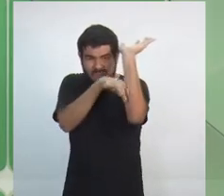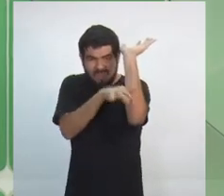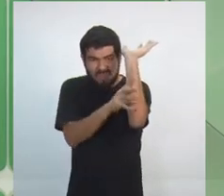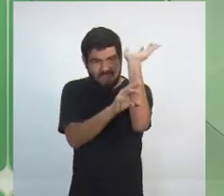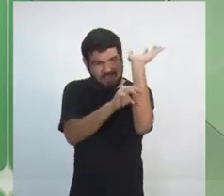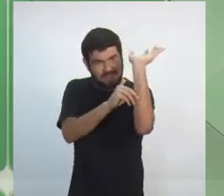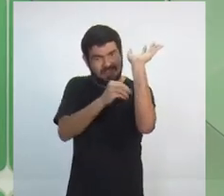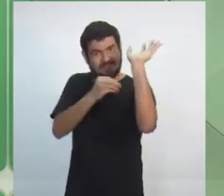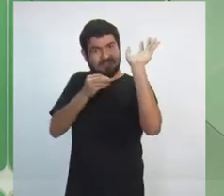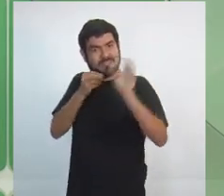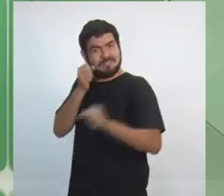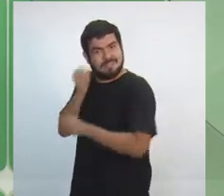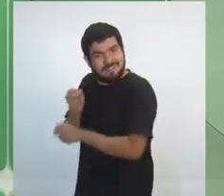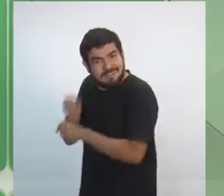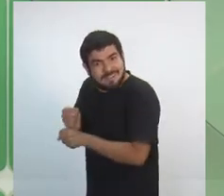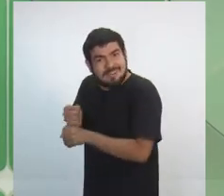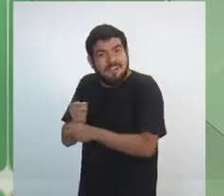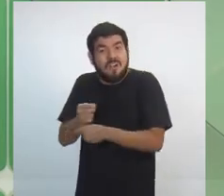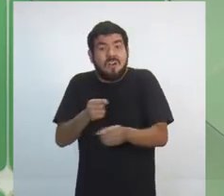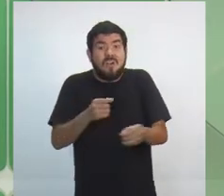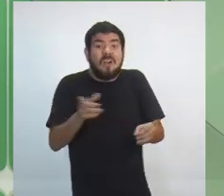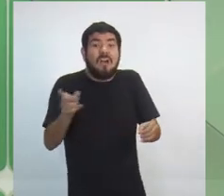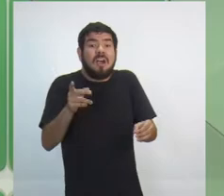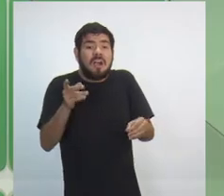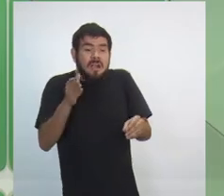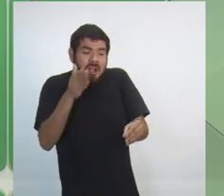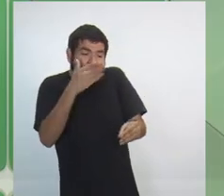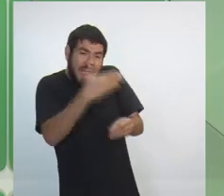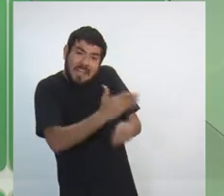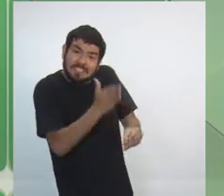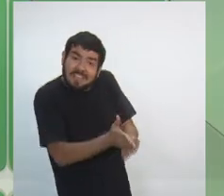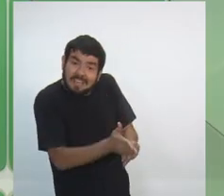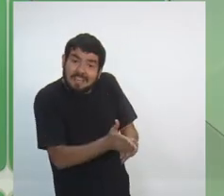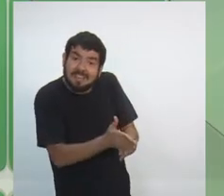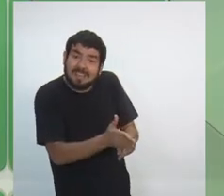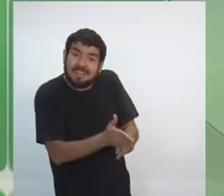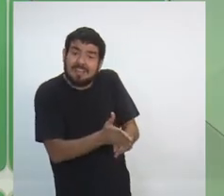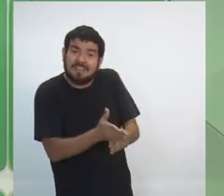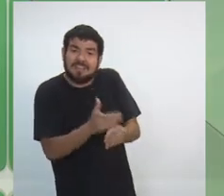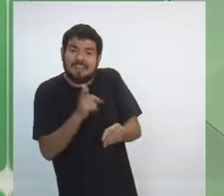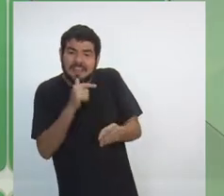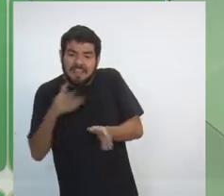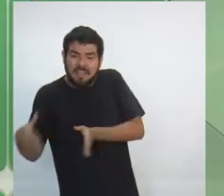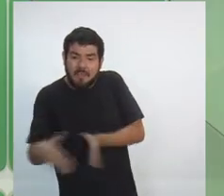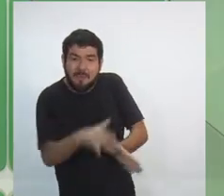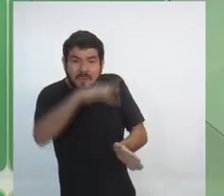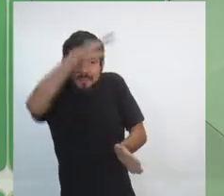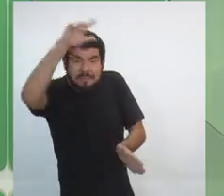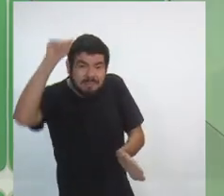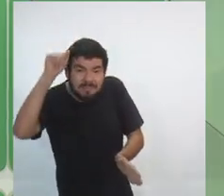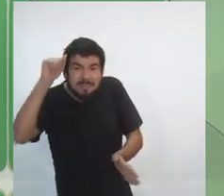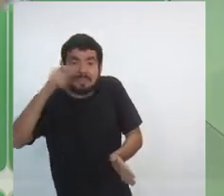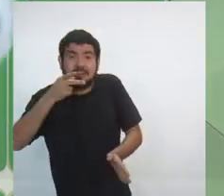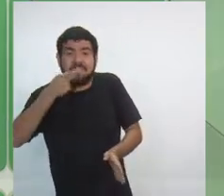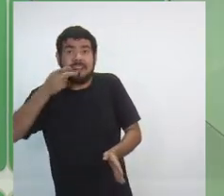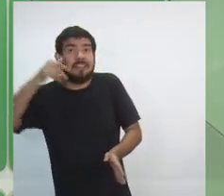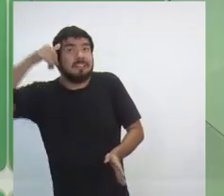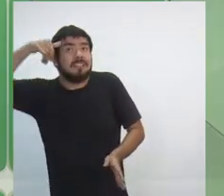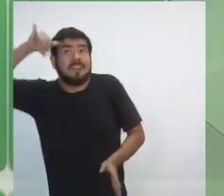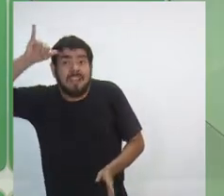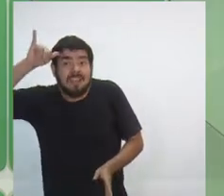produção de castanha. Quando você fala no Baixo Amazonas, você fala na malva, na juta, no gado. Quando você fala no